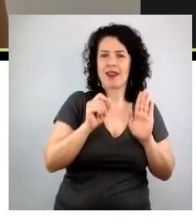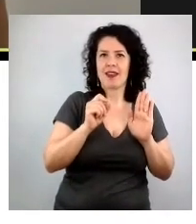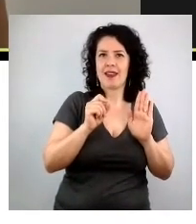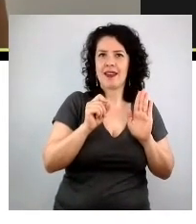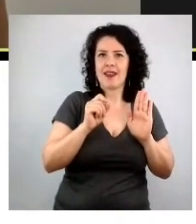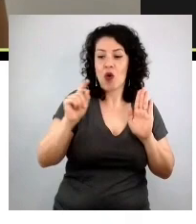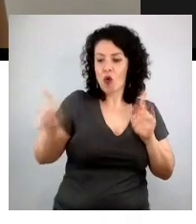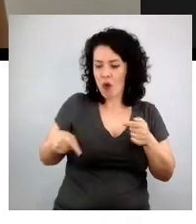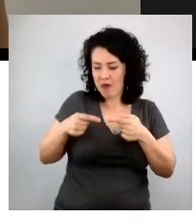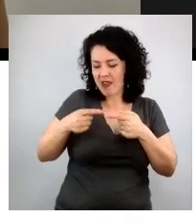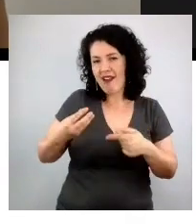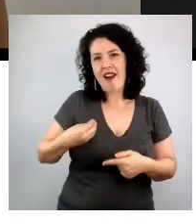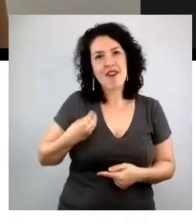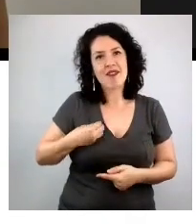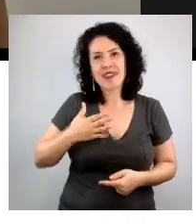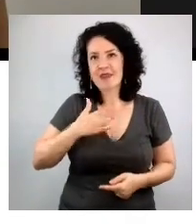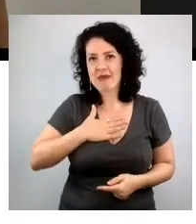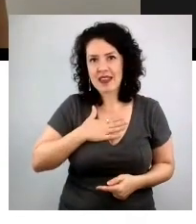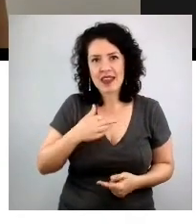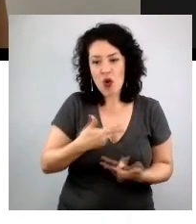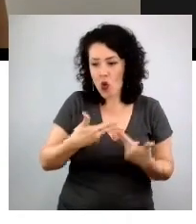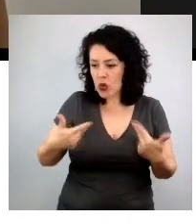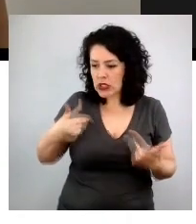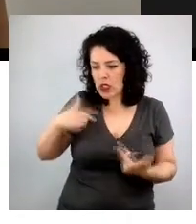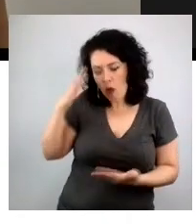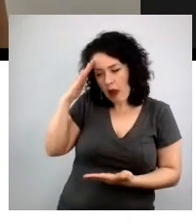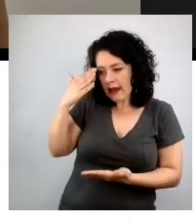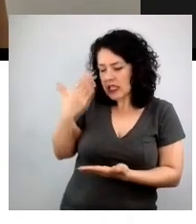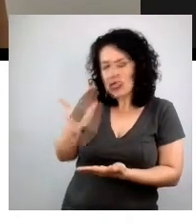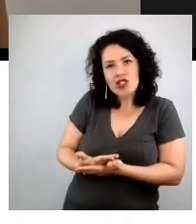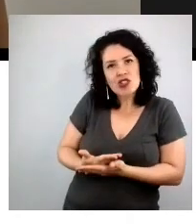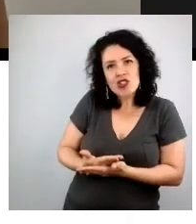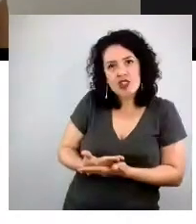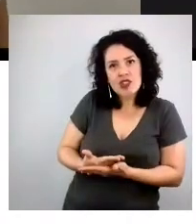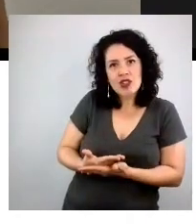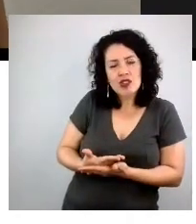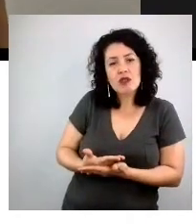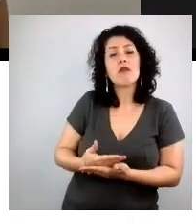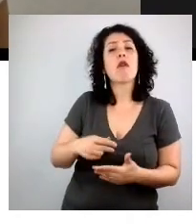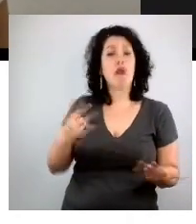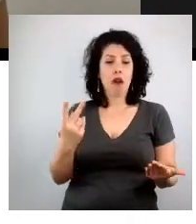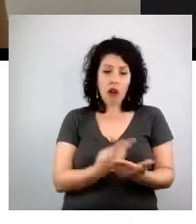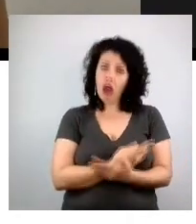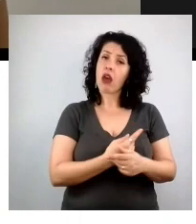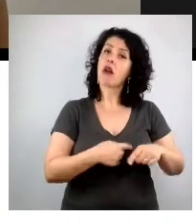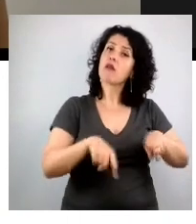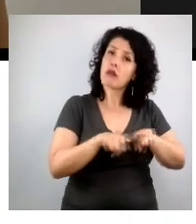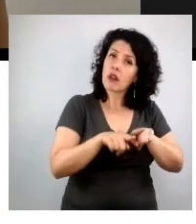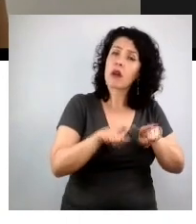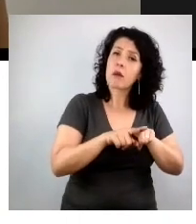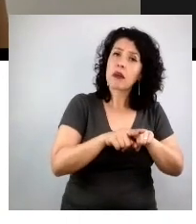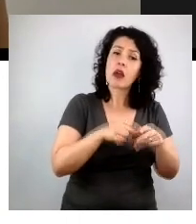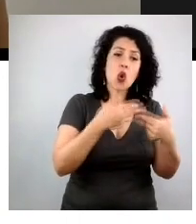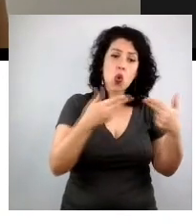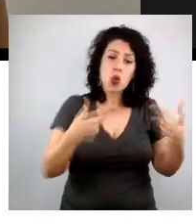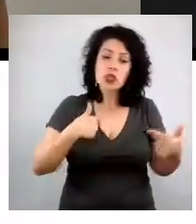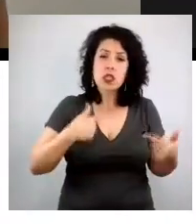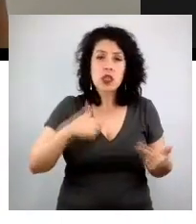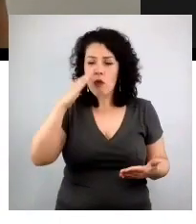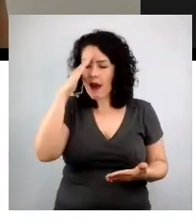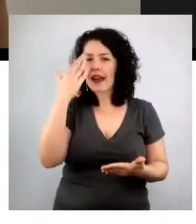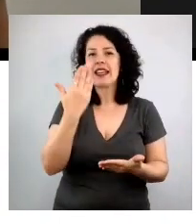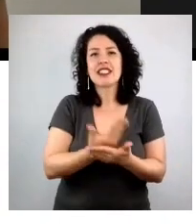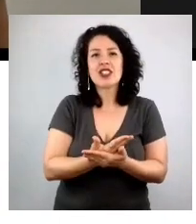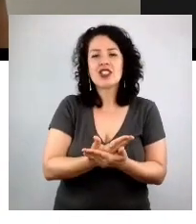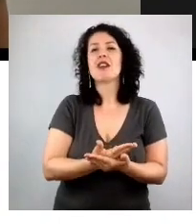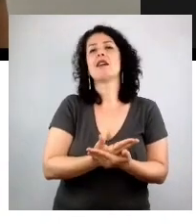eu acredito, é até sobre os erros, são os erros que eu acredito, até sobre a forma, até sobre não estar